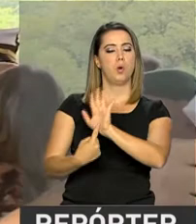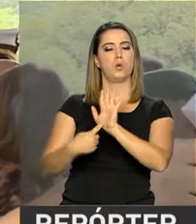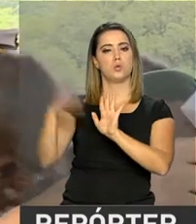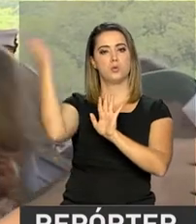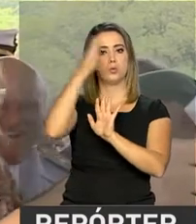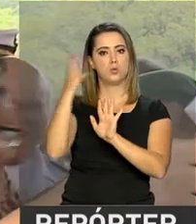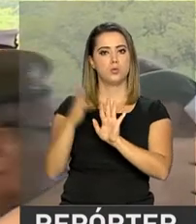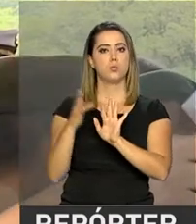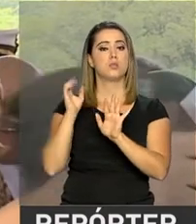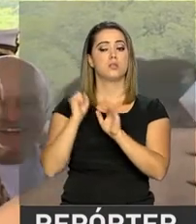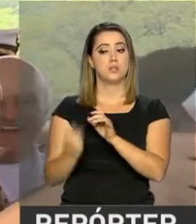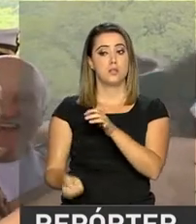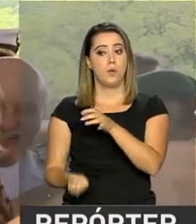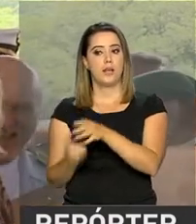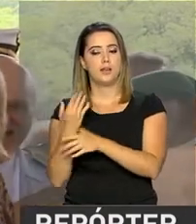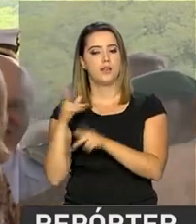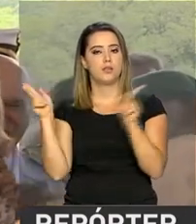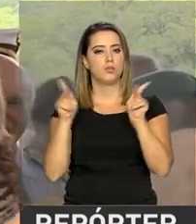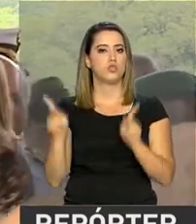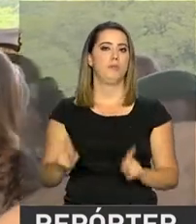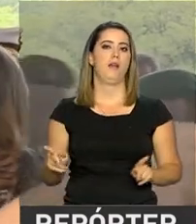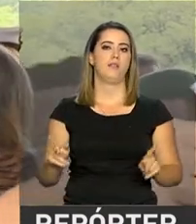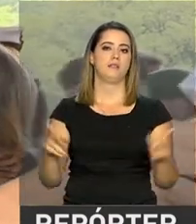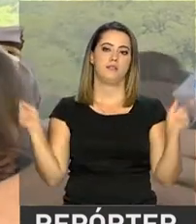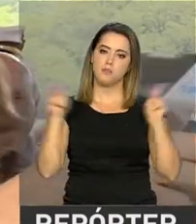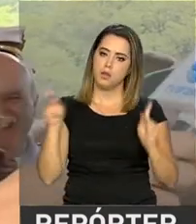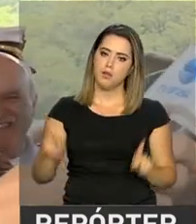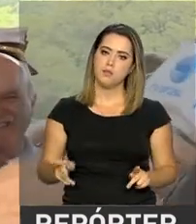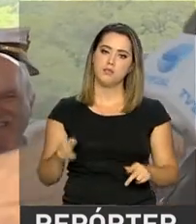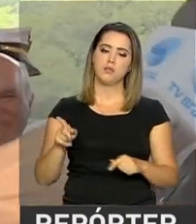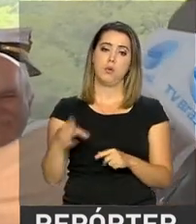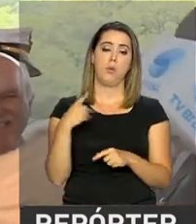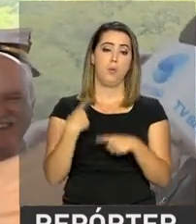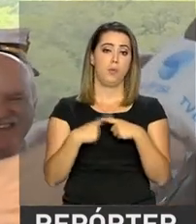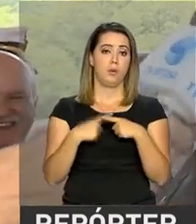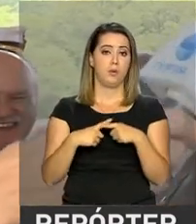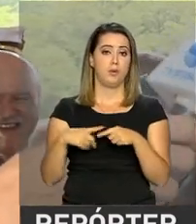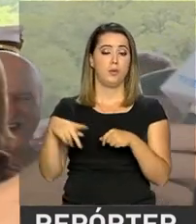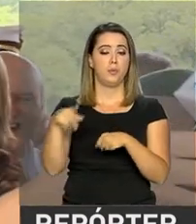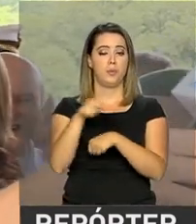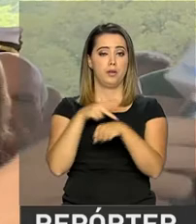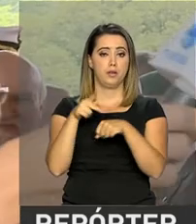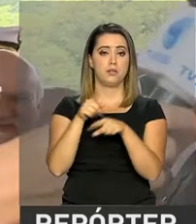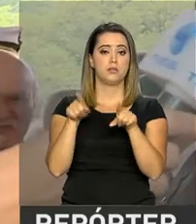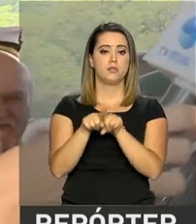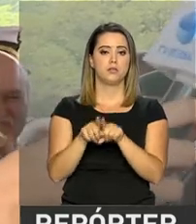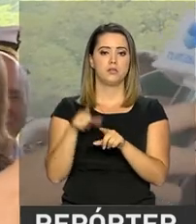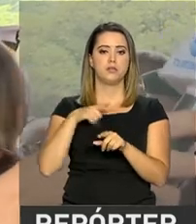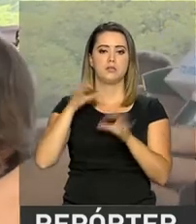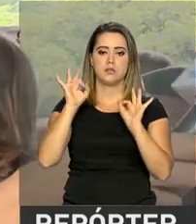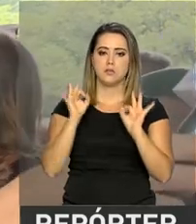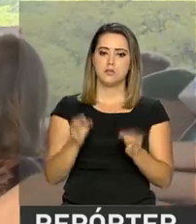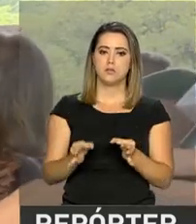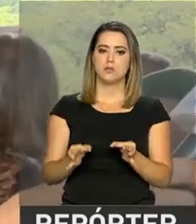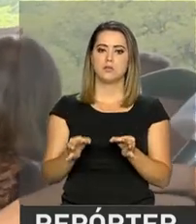como provedor de paz, como um país que tem forças armadas com competência,